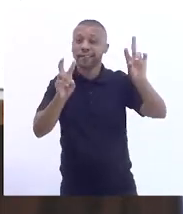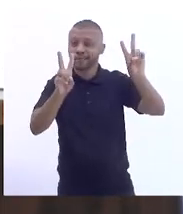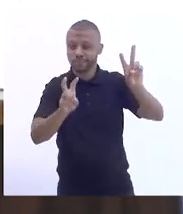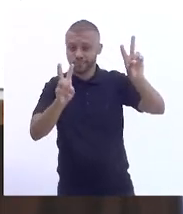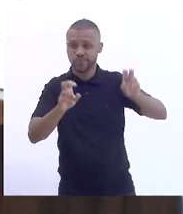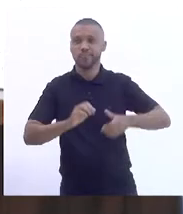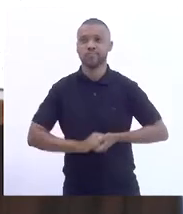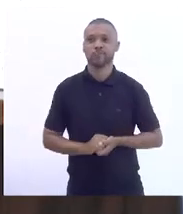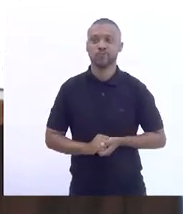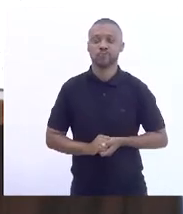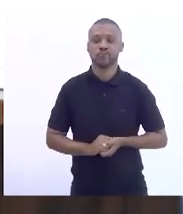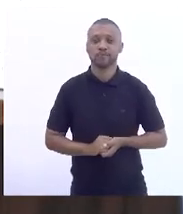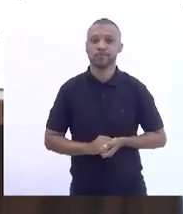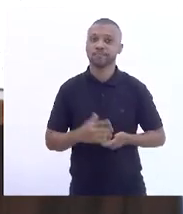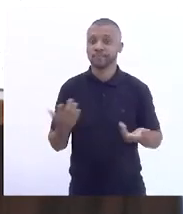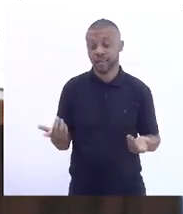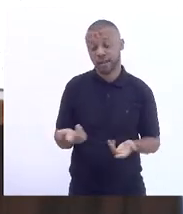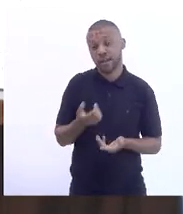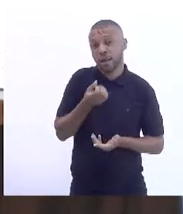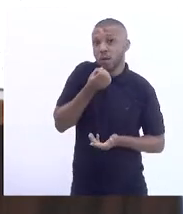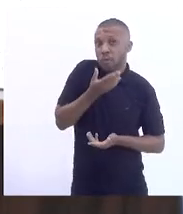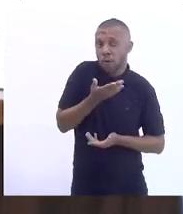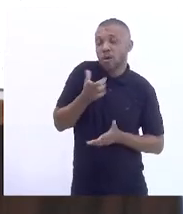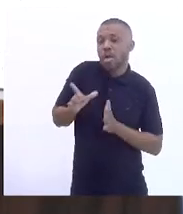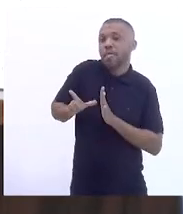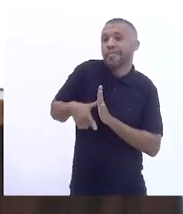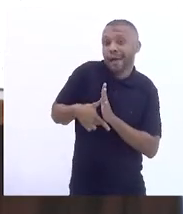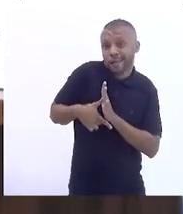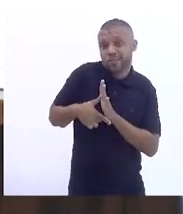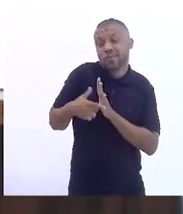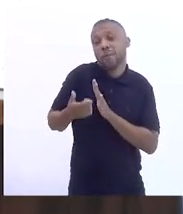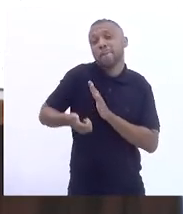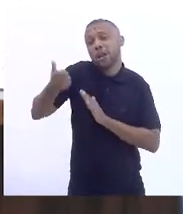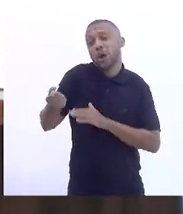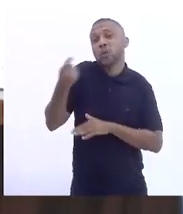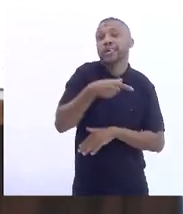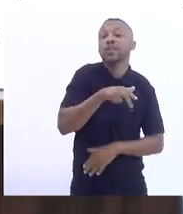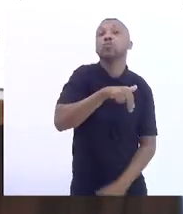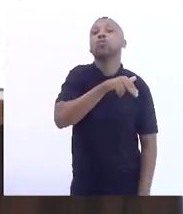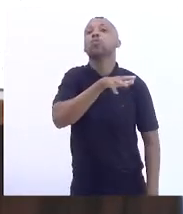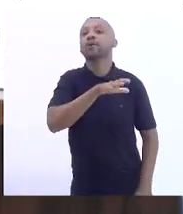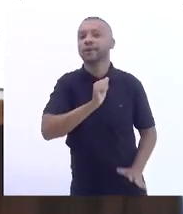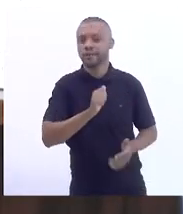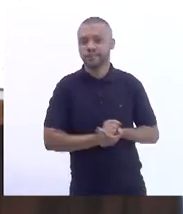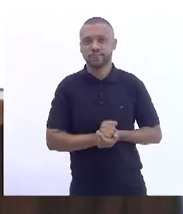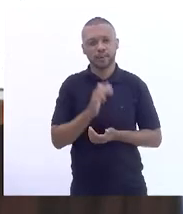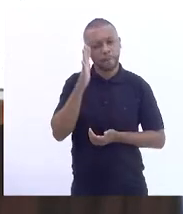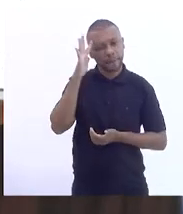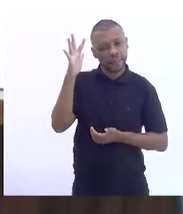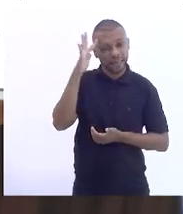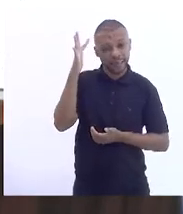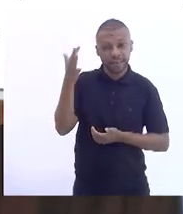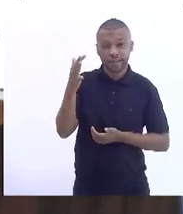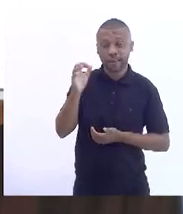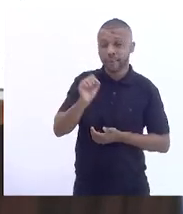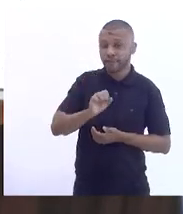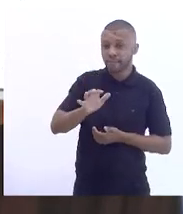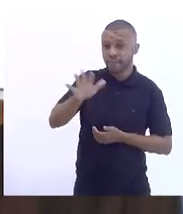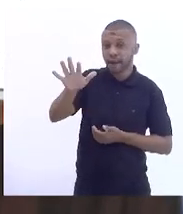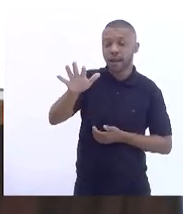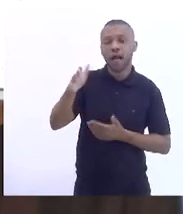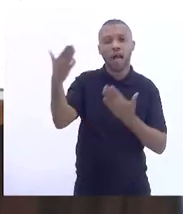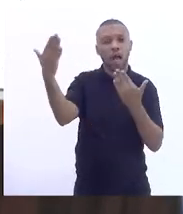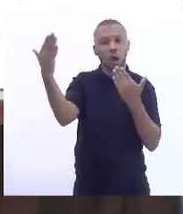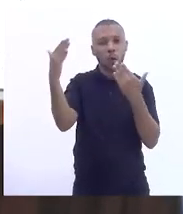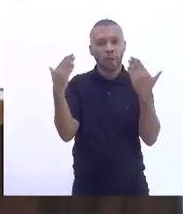Deputado a Mônica antes tarde do que nunca e pensar que favela é uma planta favela é uma